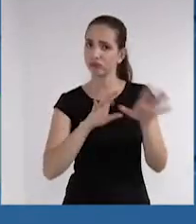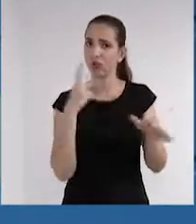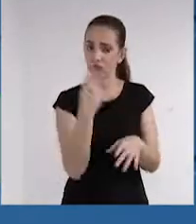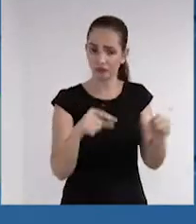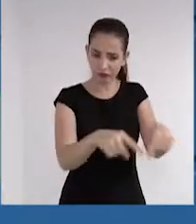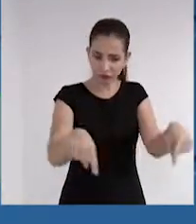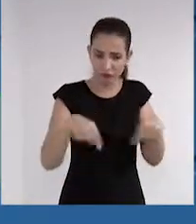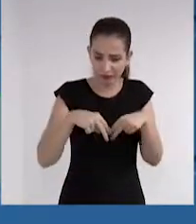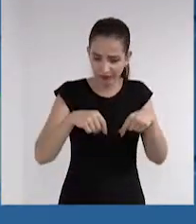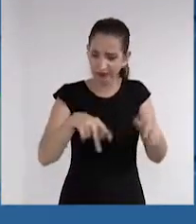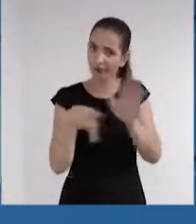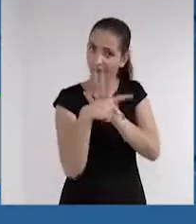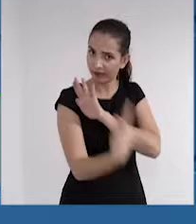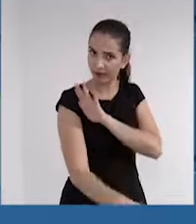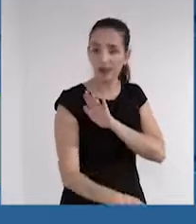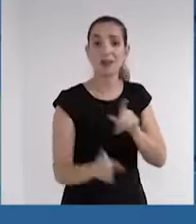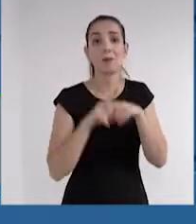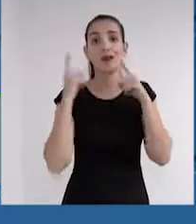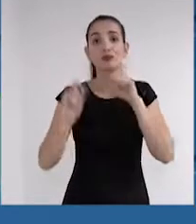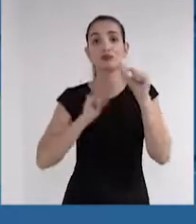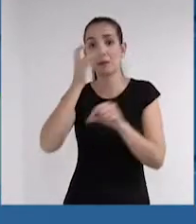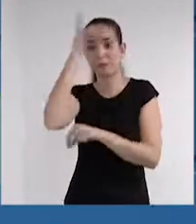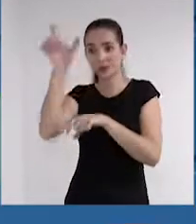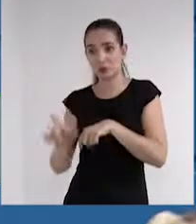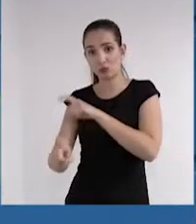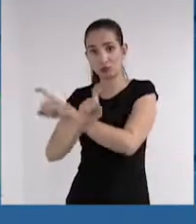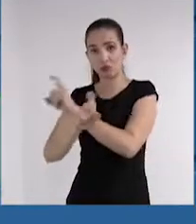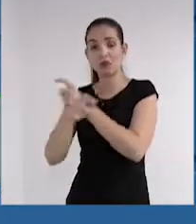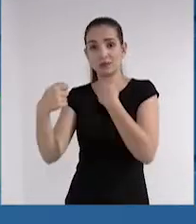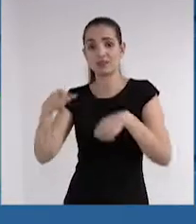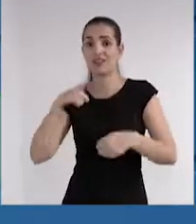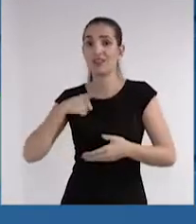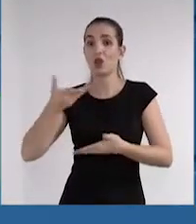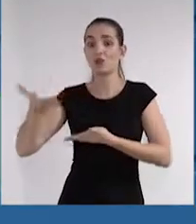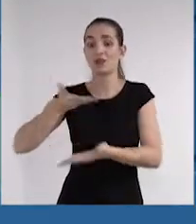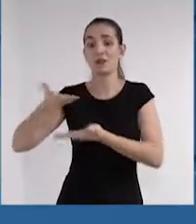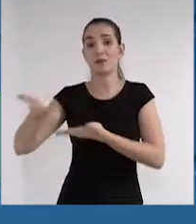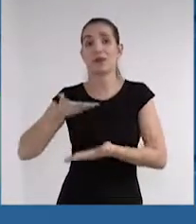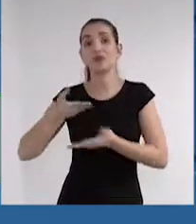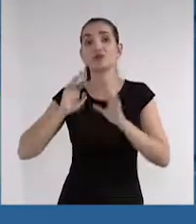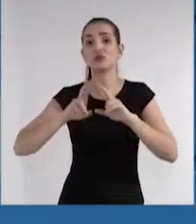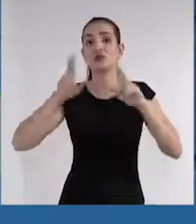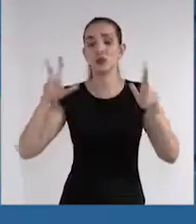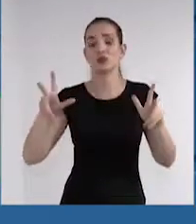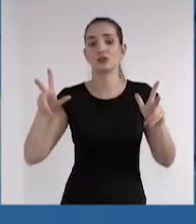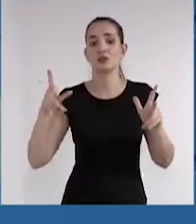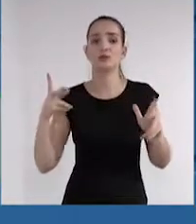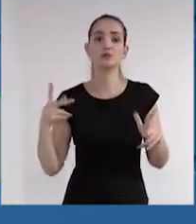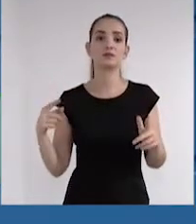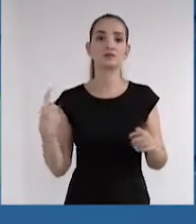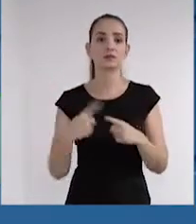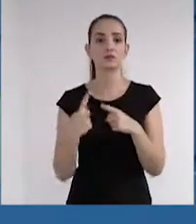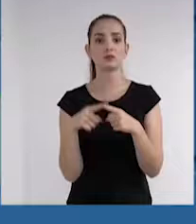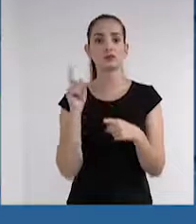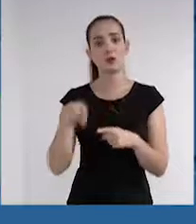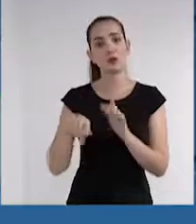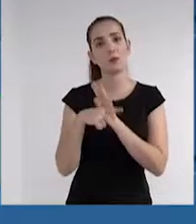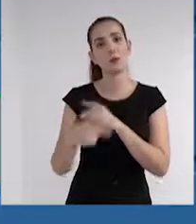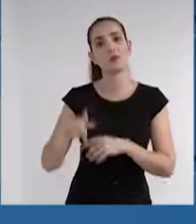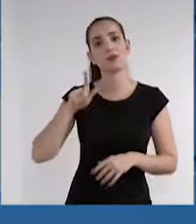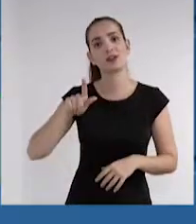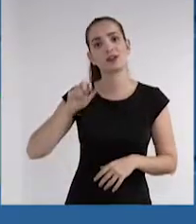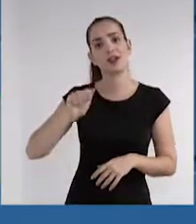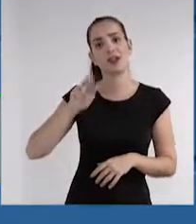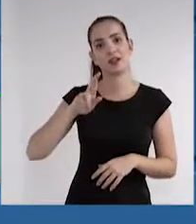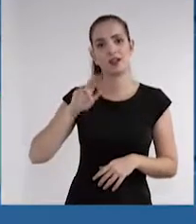assentado precisa é exatamente o tratamento diferenciado, o que a gente chama de financiamento com garantia do tesouro, certo? Com